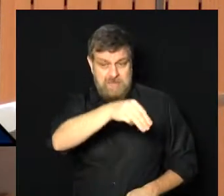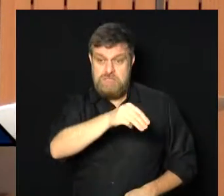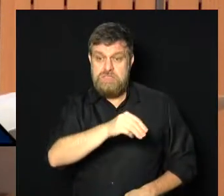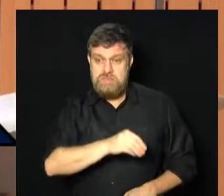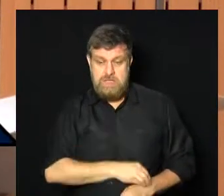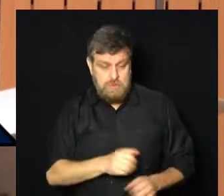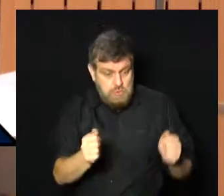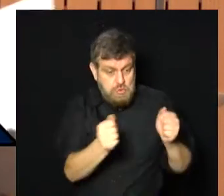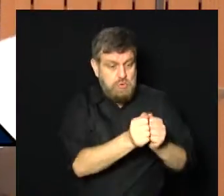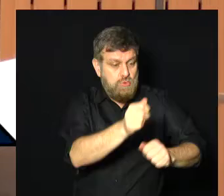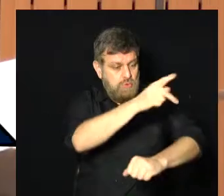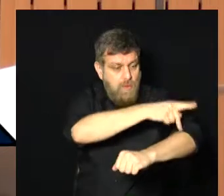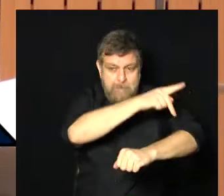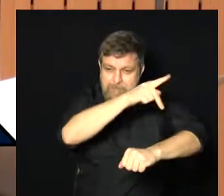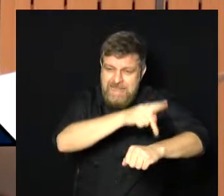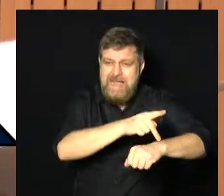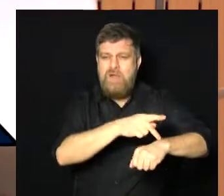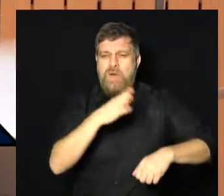já estão adotando